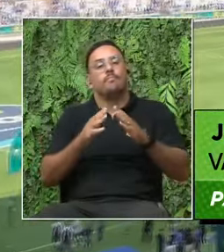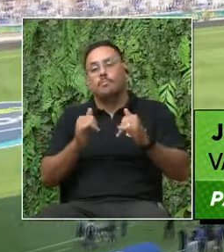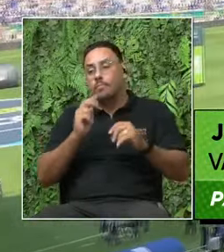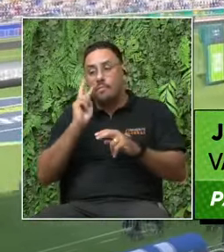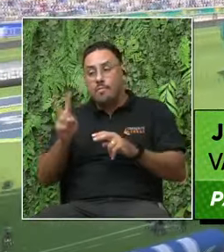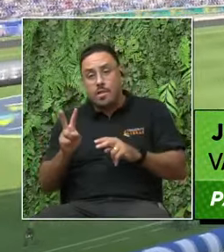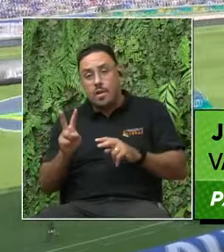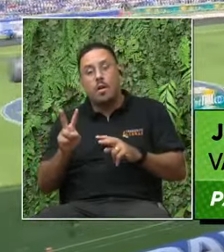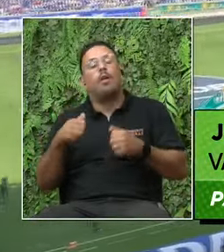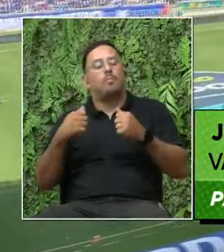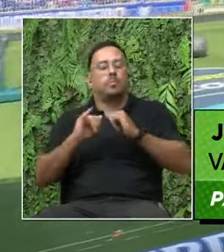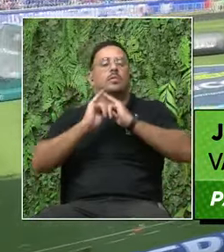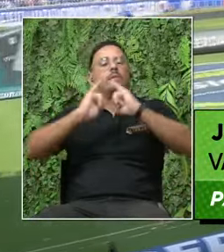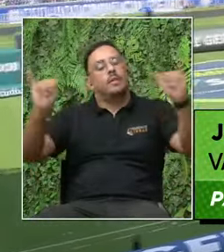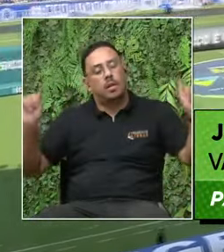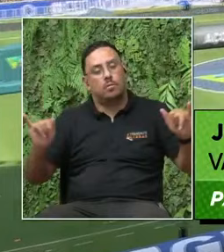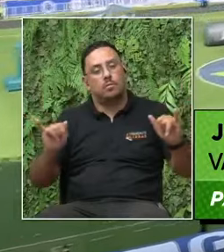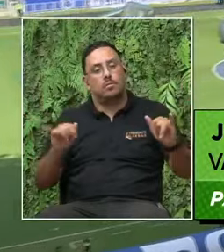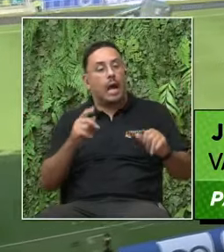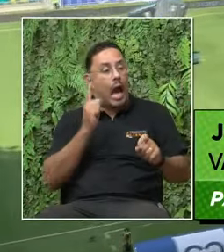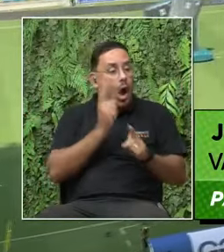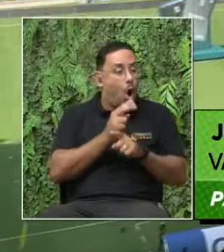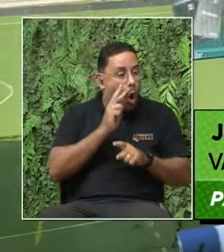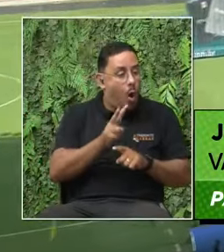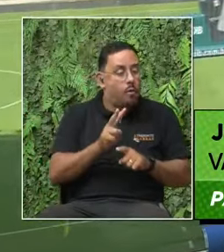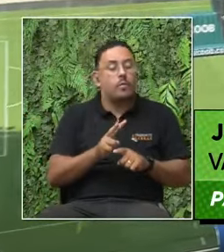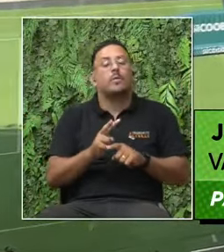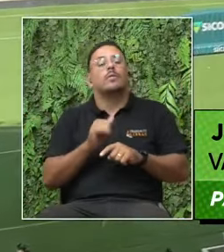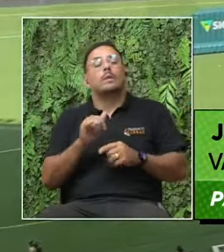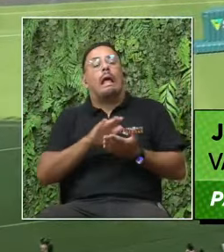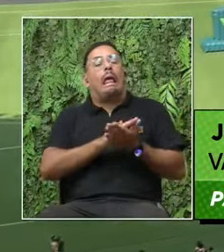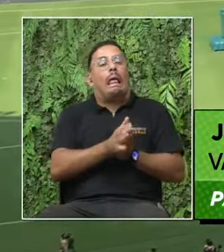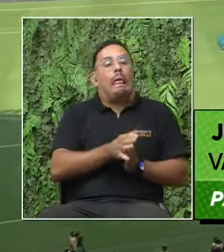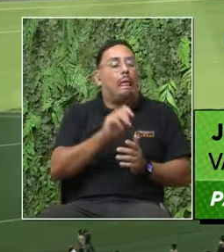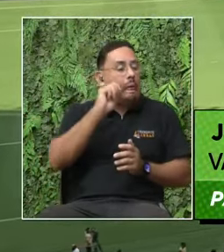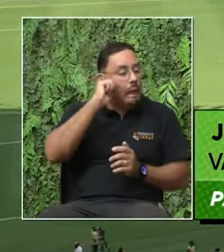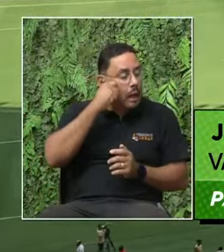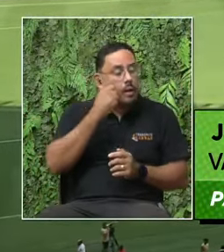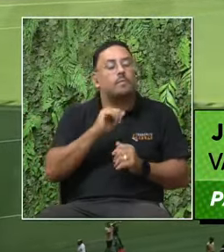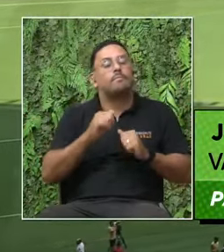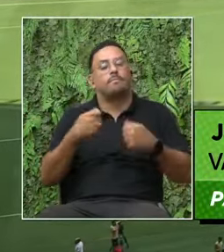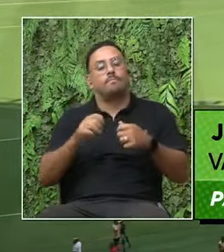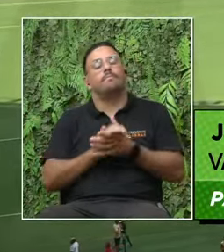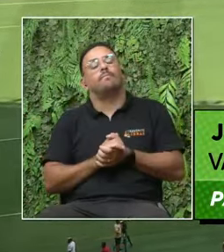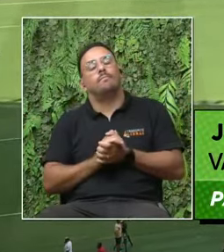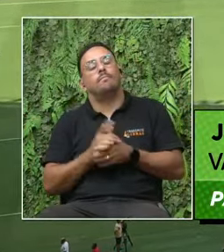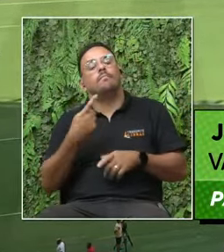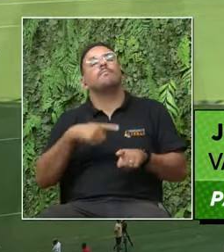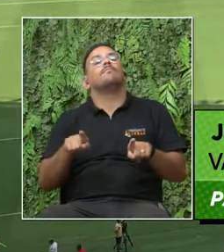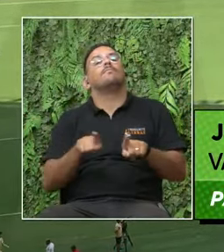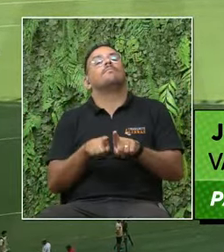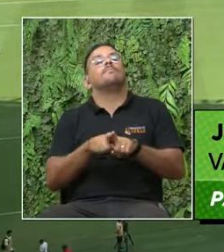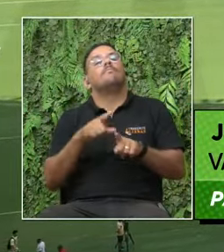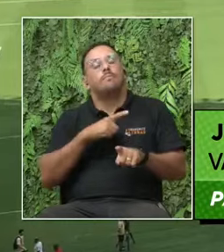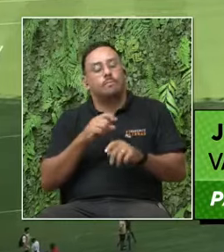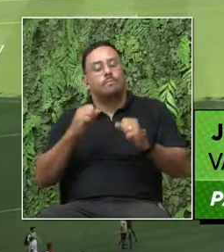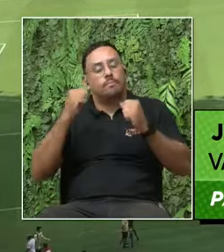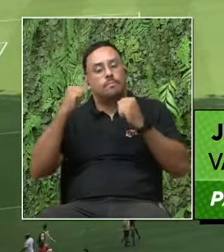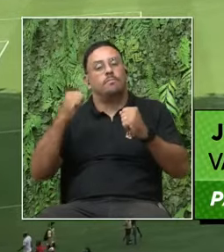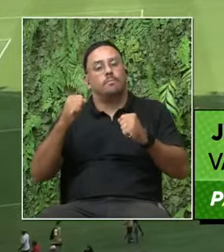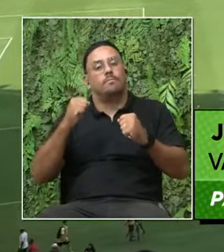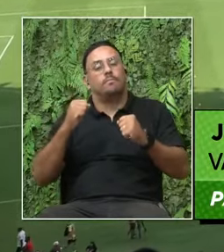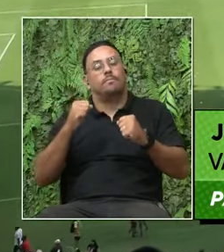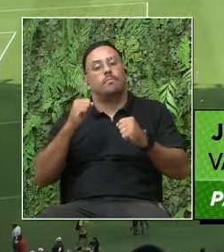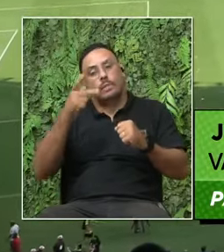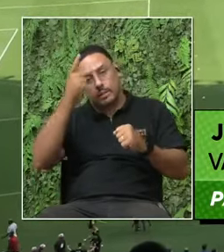mesmo né sim anddo as denúncias T que ser feitas nós temos inclusive que fortalecer